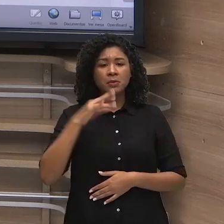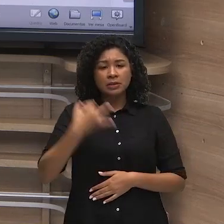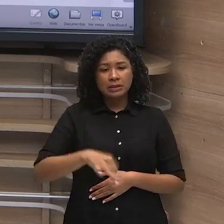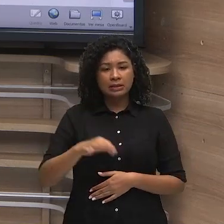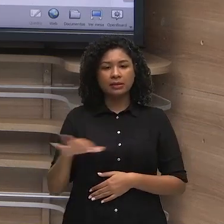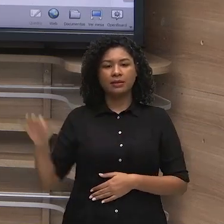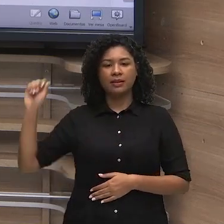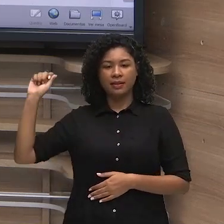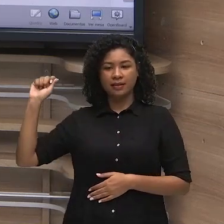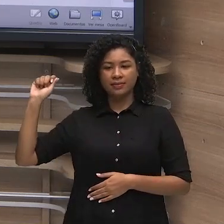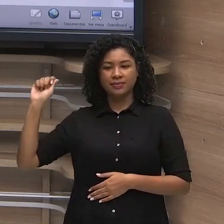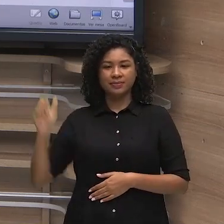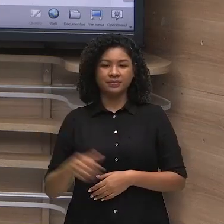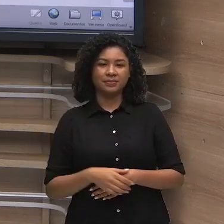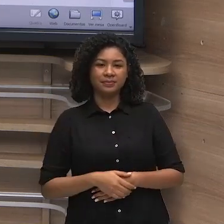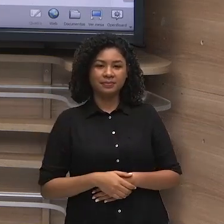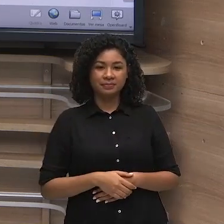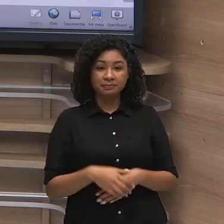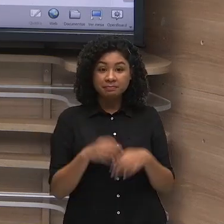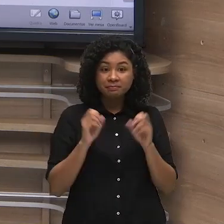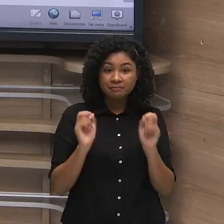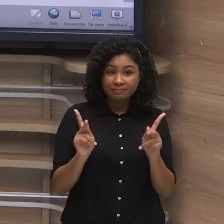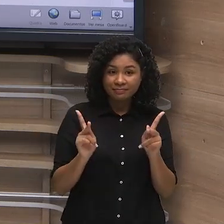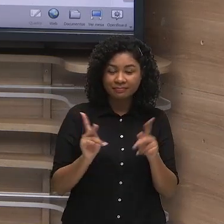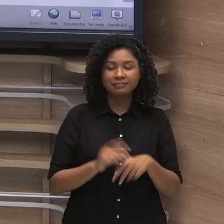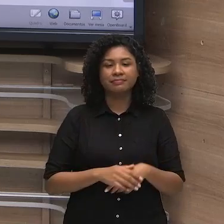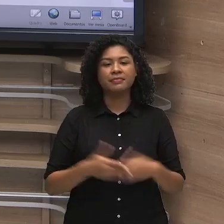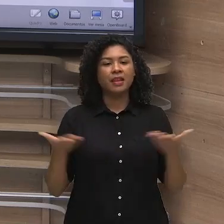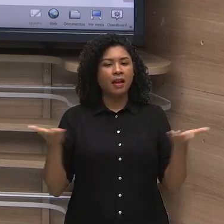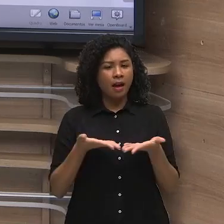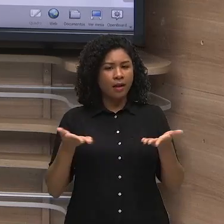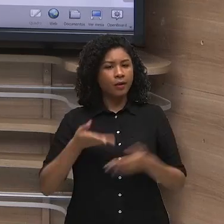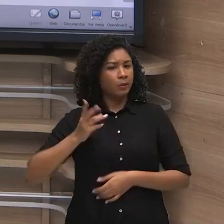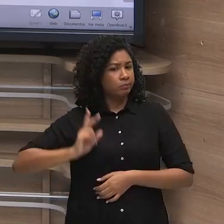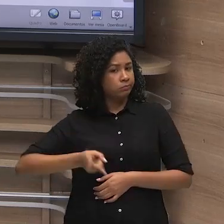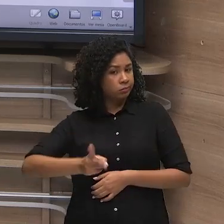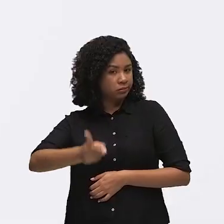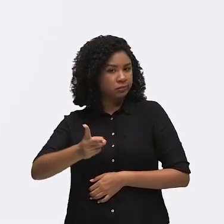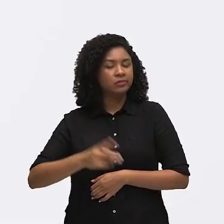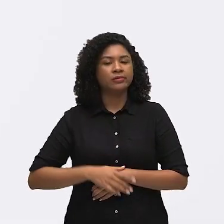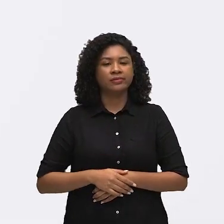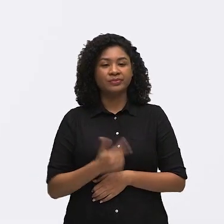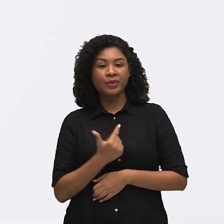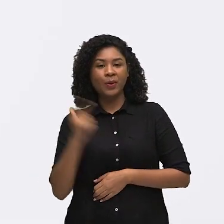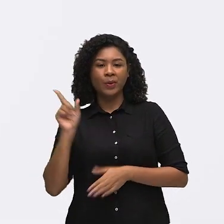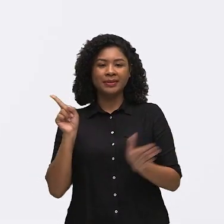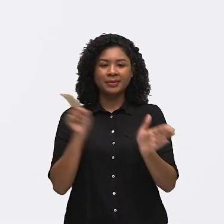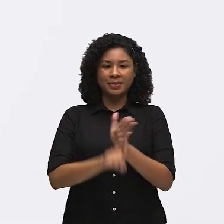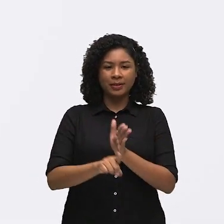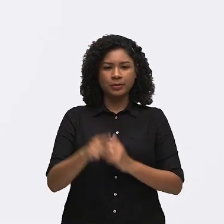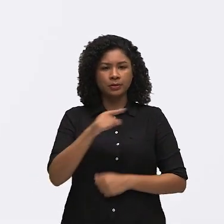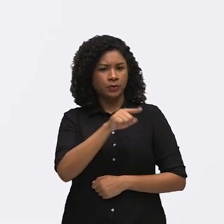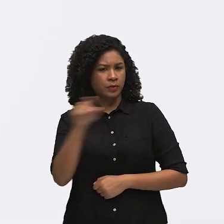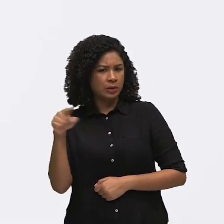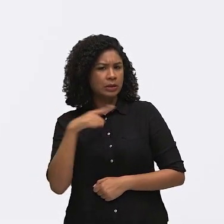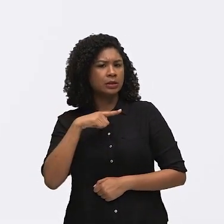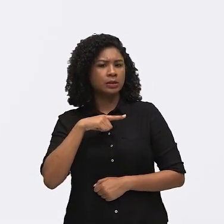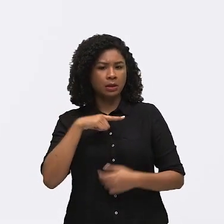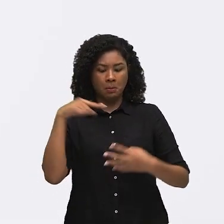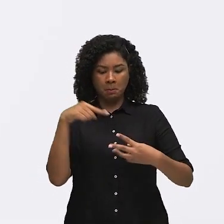do indicativo, correto? Então, agora vamos avançar e vamos à próxima questão, em que vocês têm